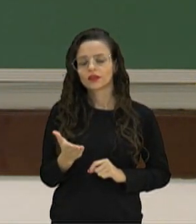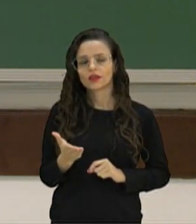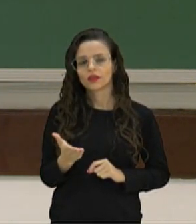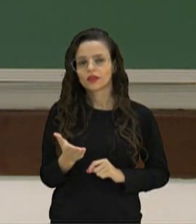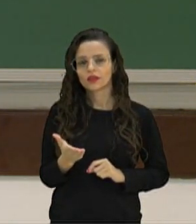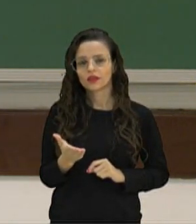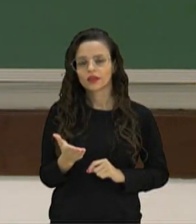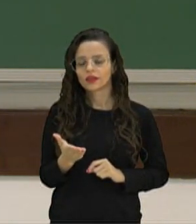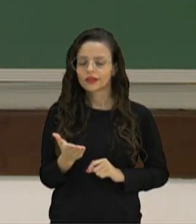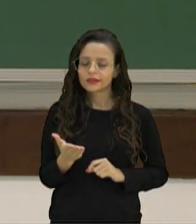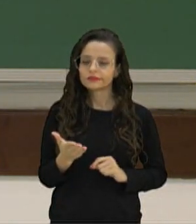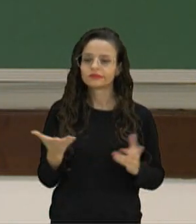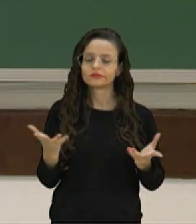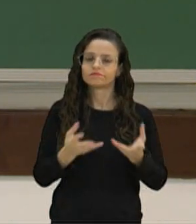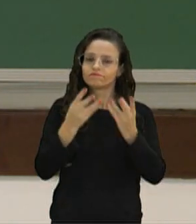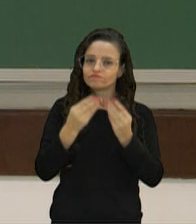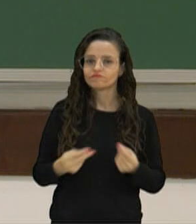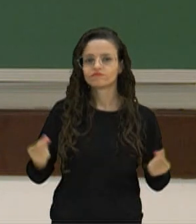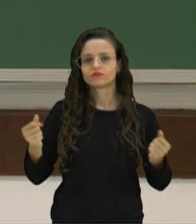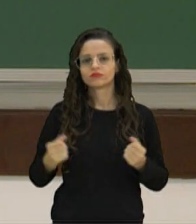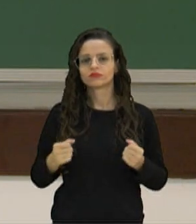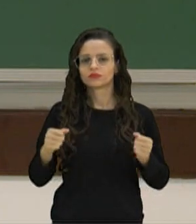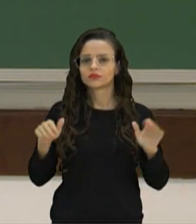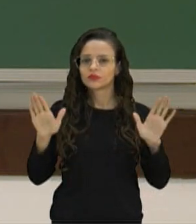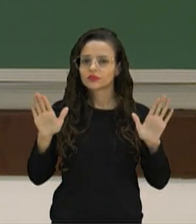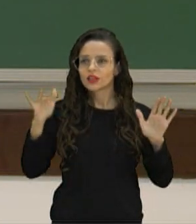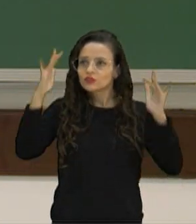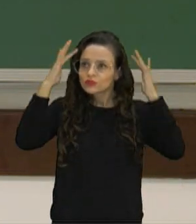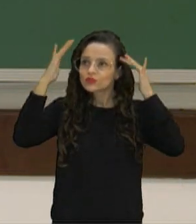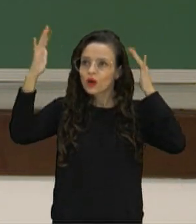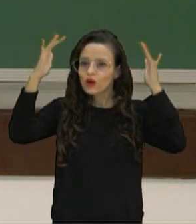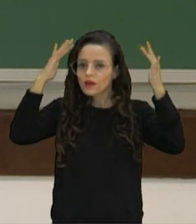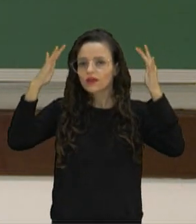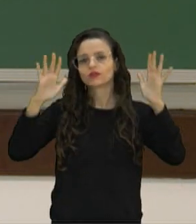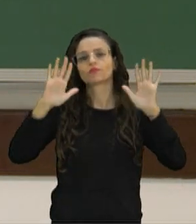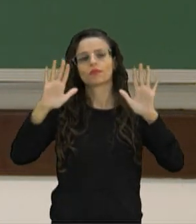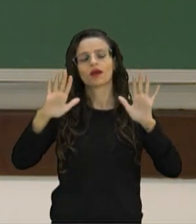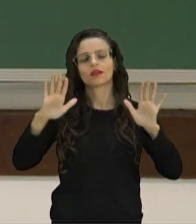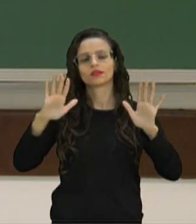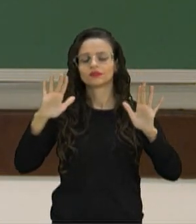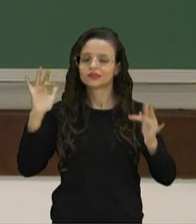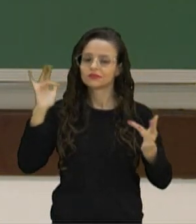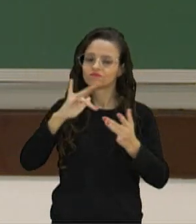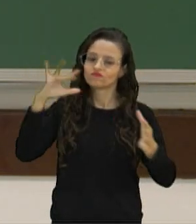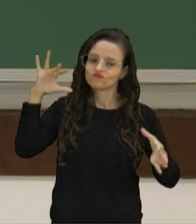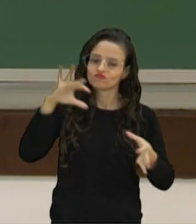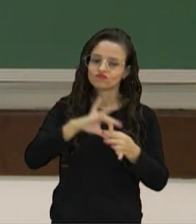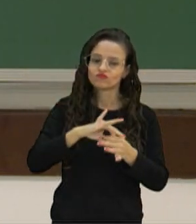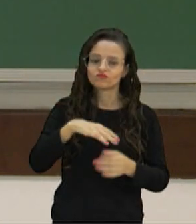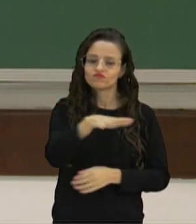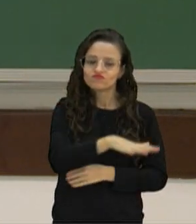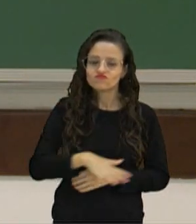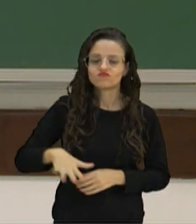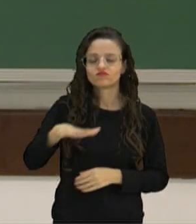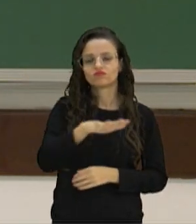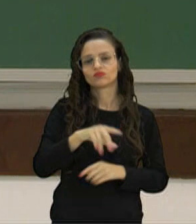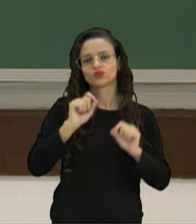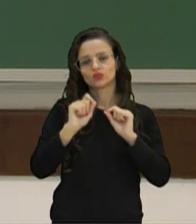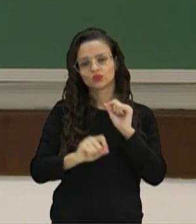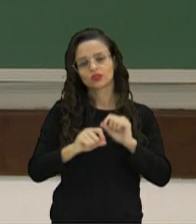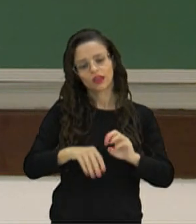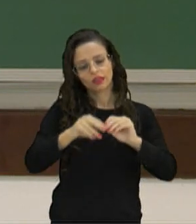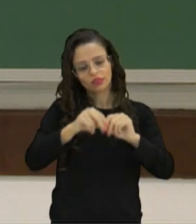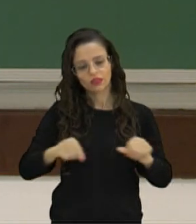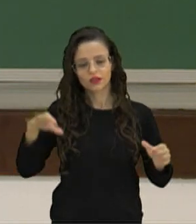pousando no solo, né, ele estava voando nos seus sonhos e ele acaba tendo um contato direto com a imanência, com aquilo que é